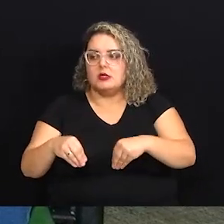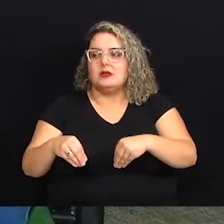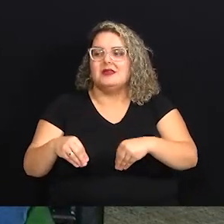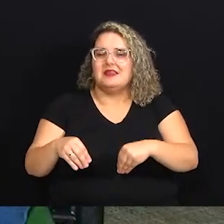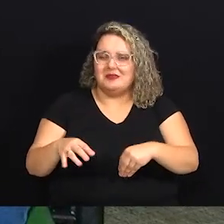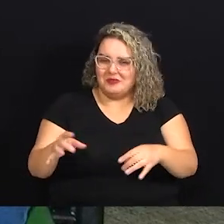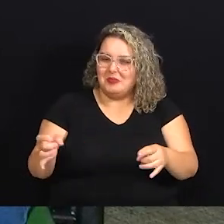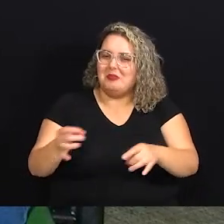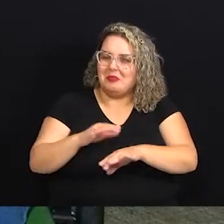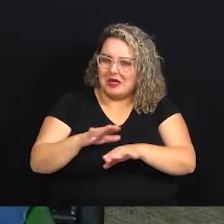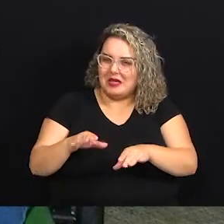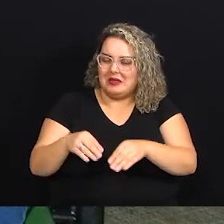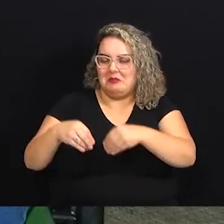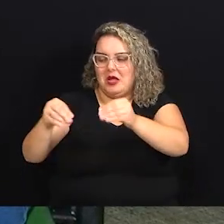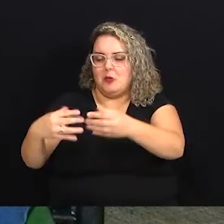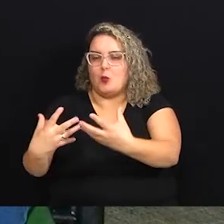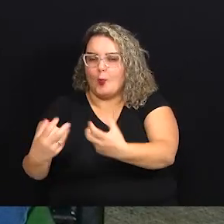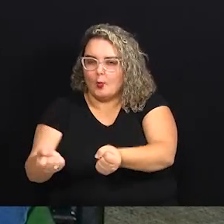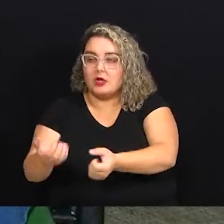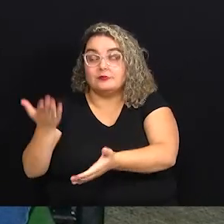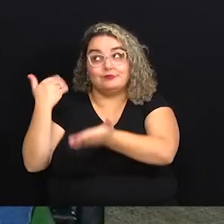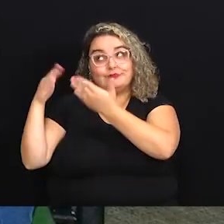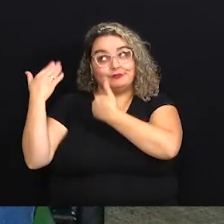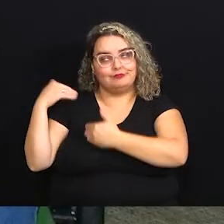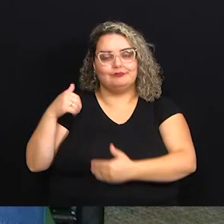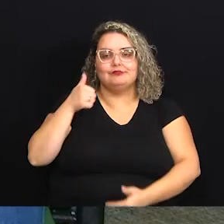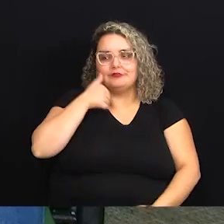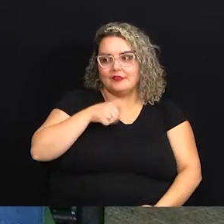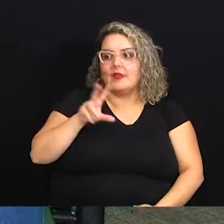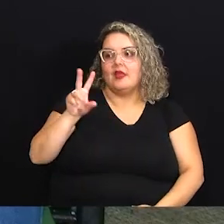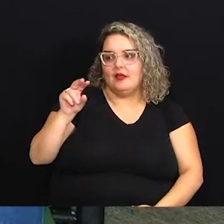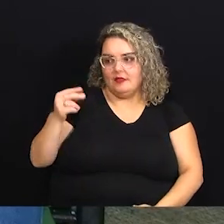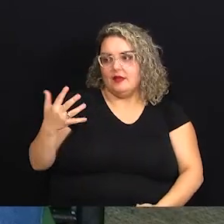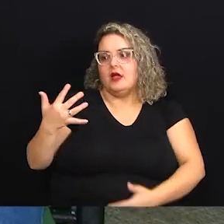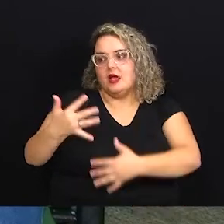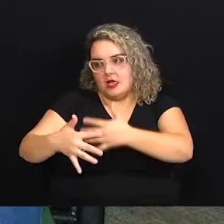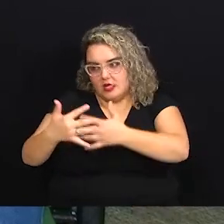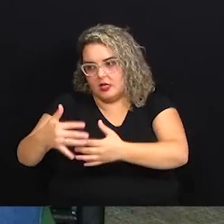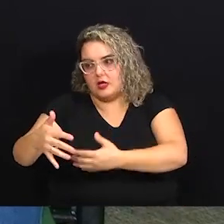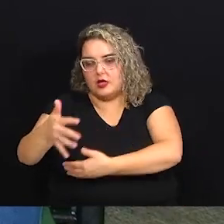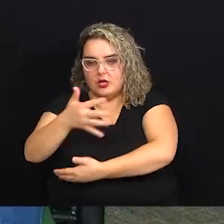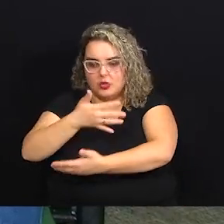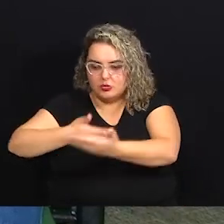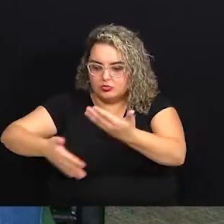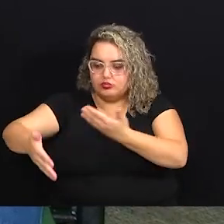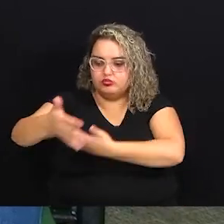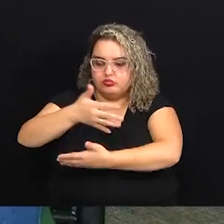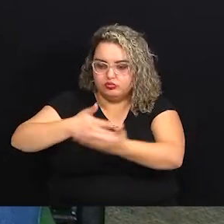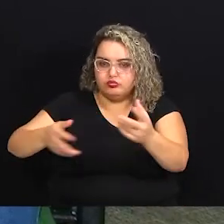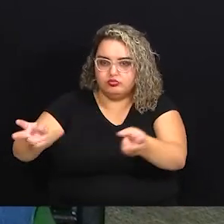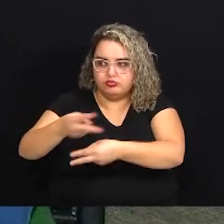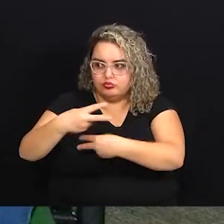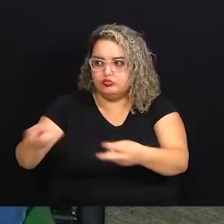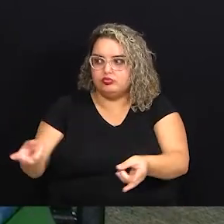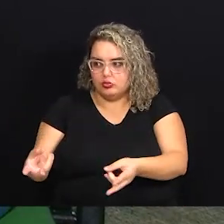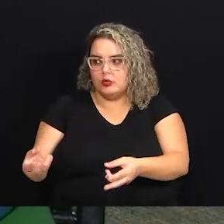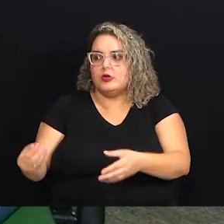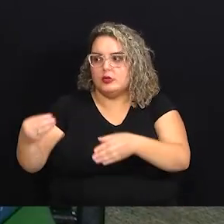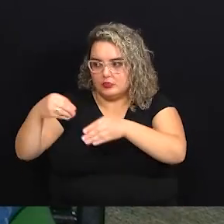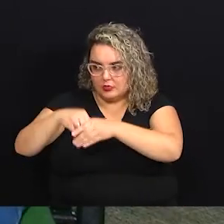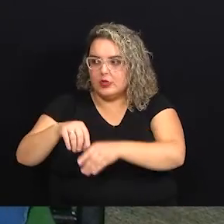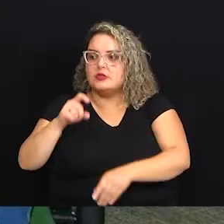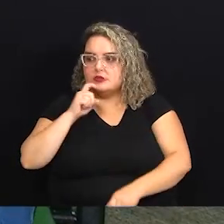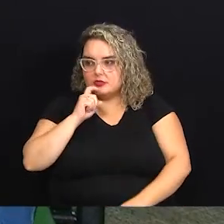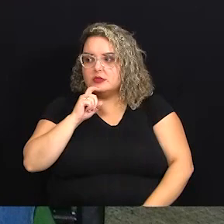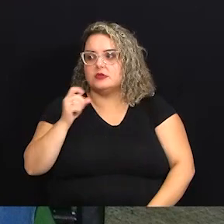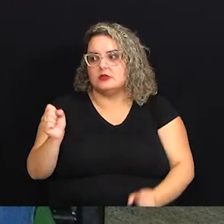de botar na geladeira, gente, também vamos abolir isso daí, lá do tempo da nossa avó, que atrapalha a circulação dentro, né, do